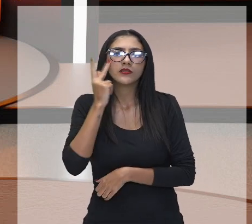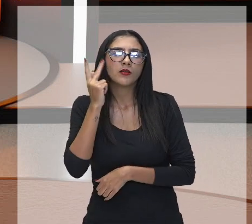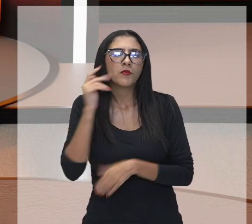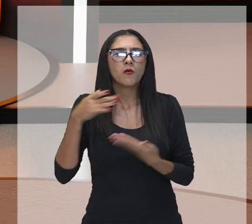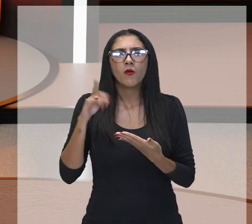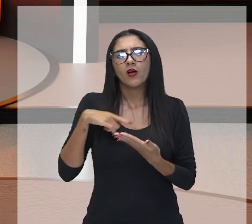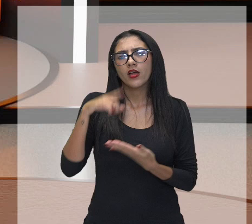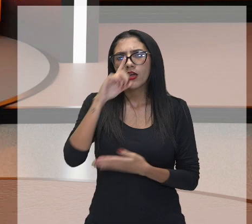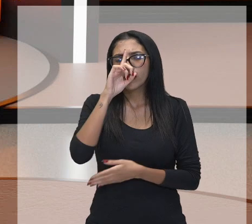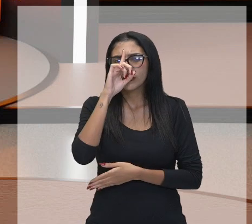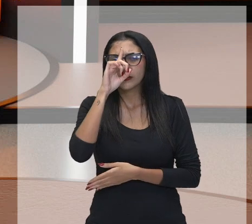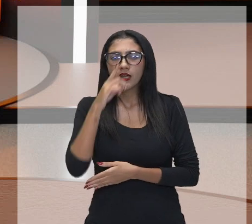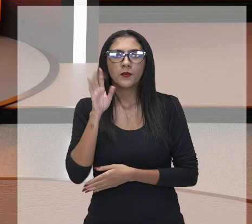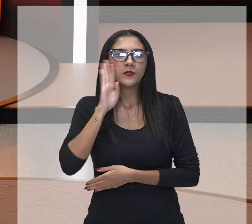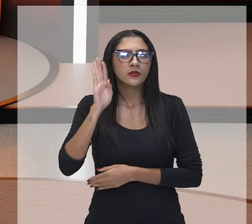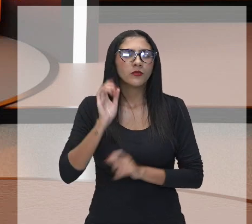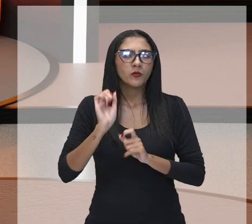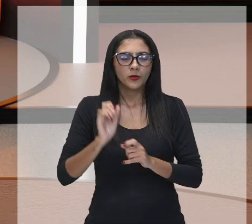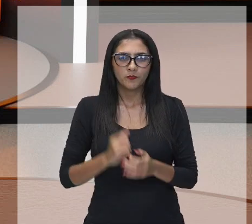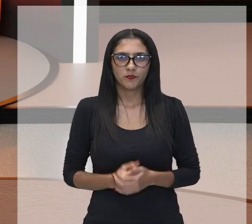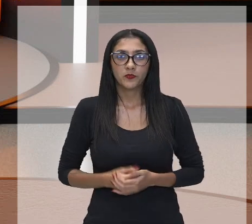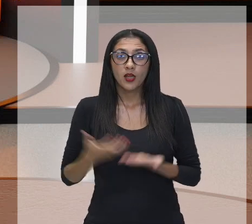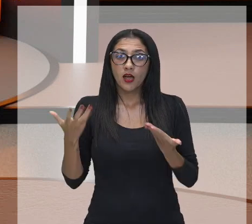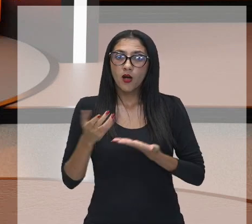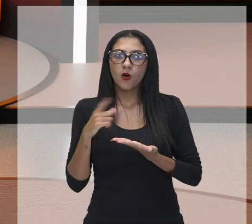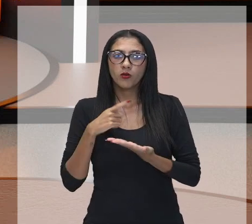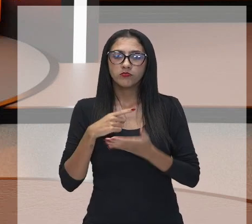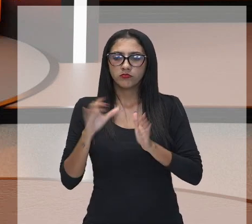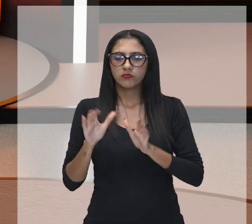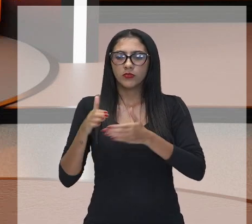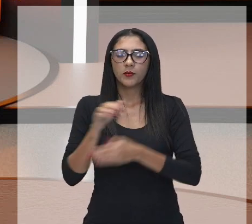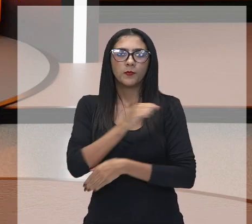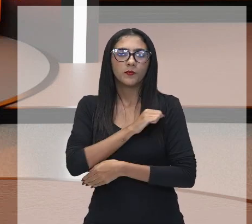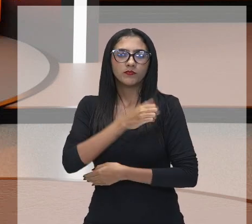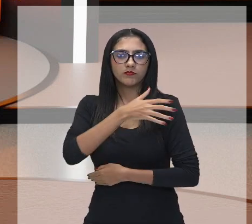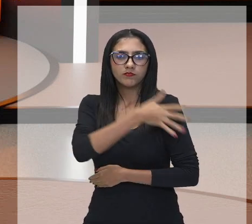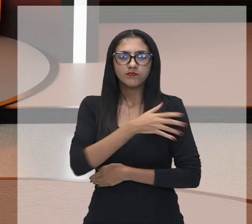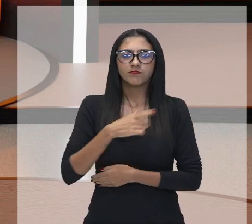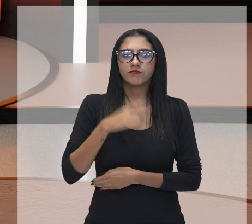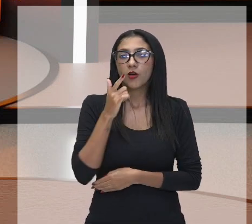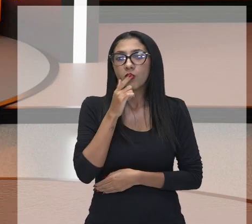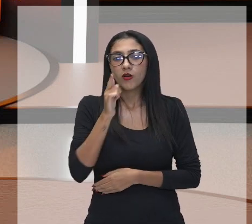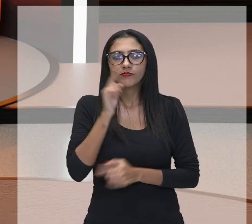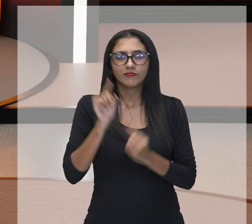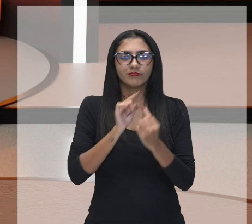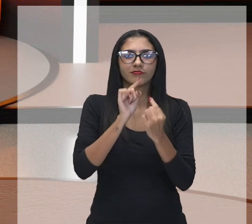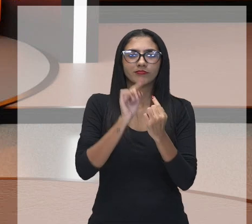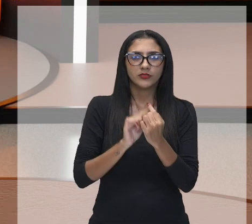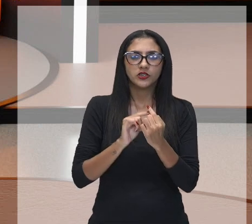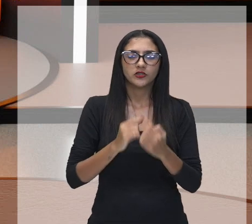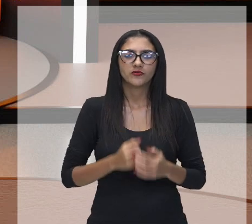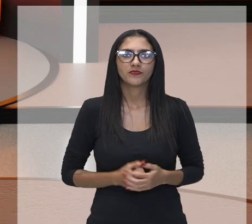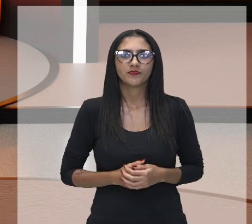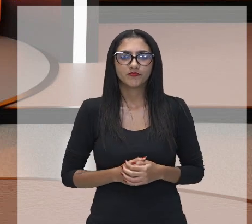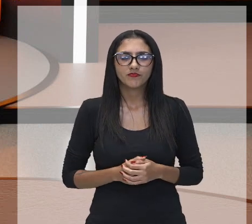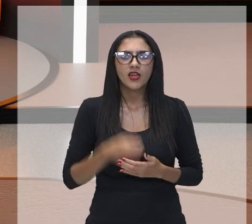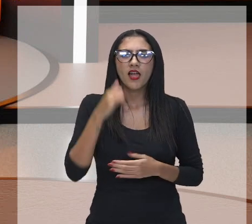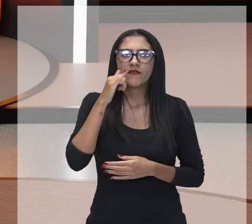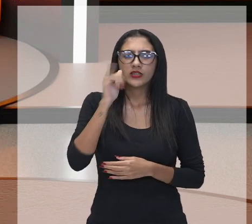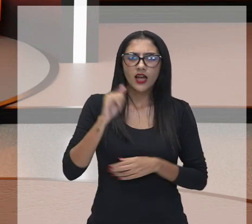o quê? Fazer com que os tenentes conseguissem atingir os seus objetivos, varrer a